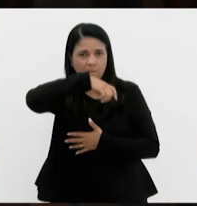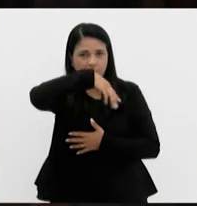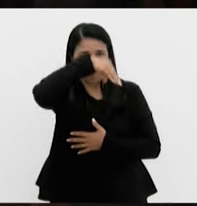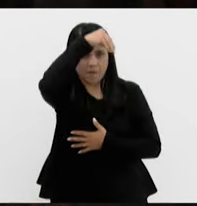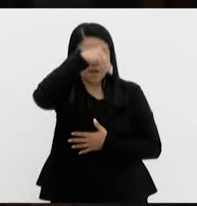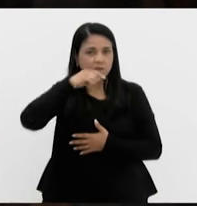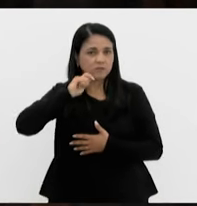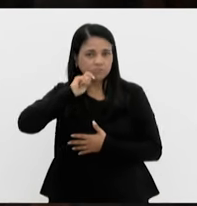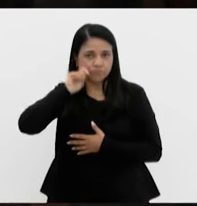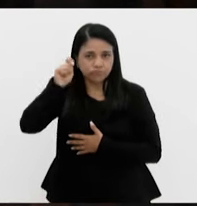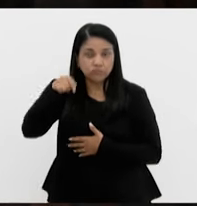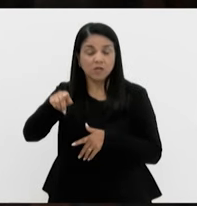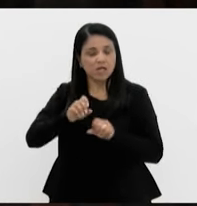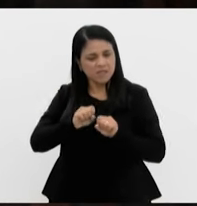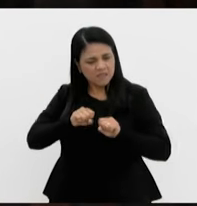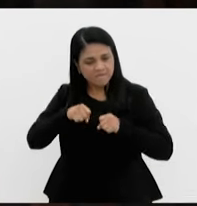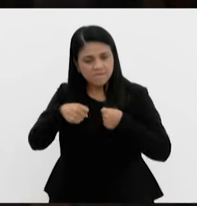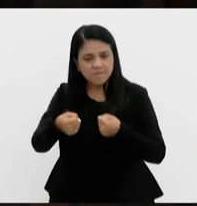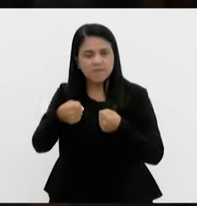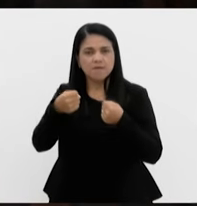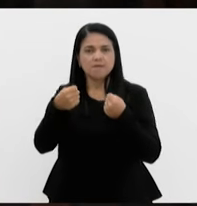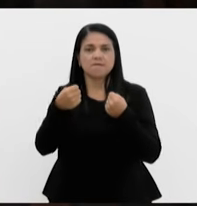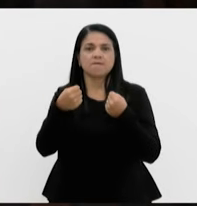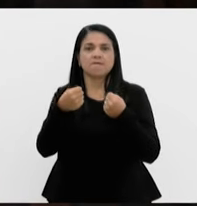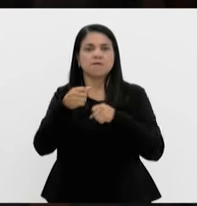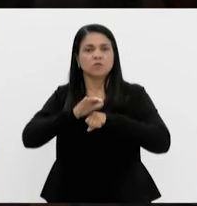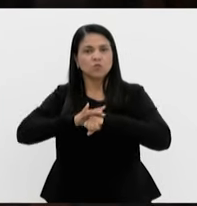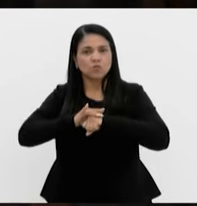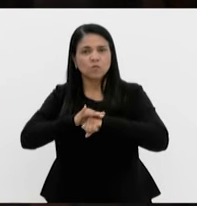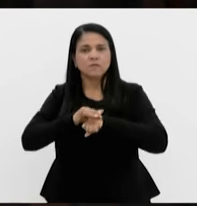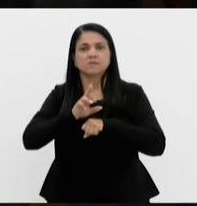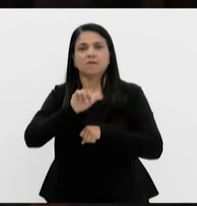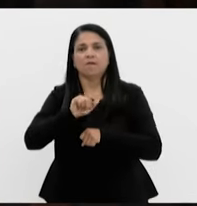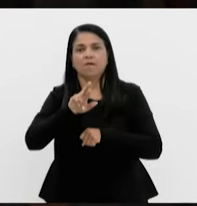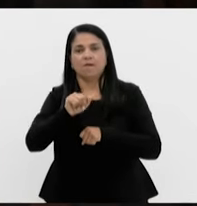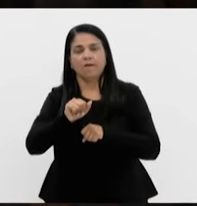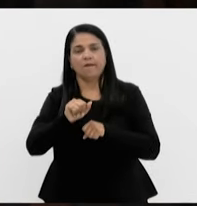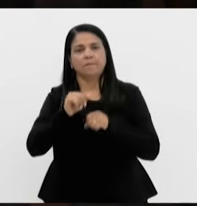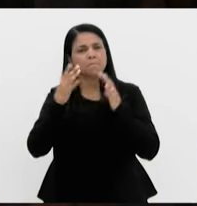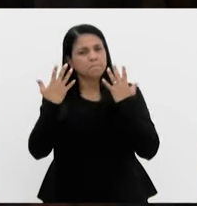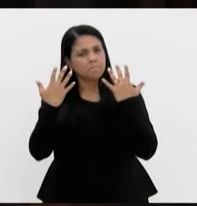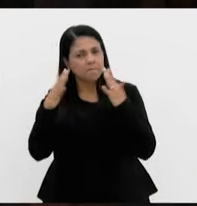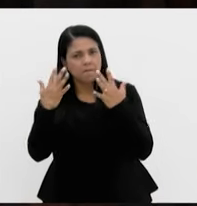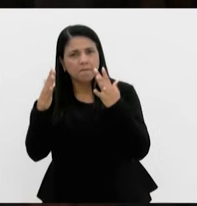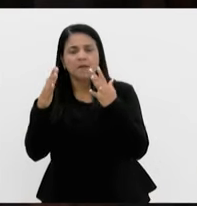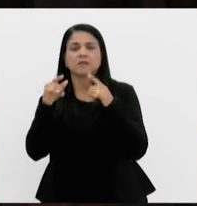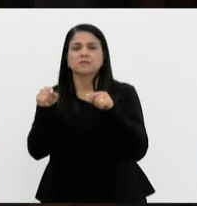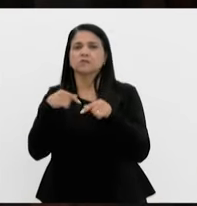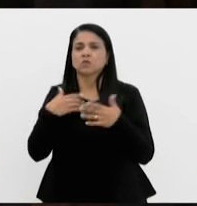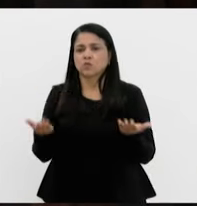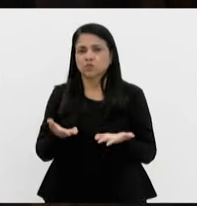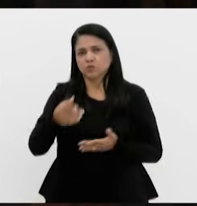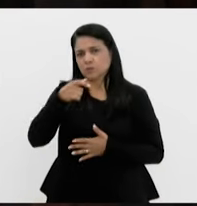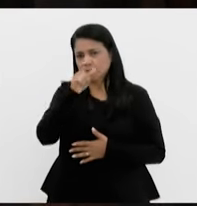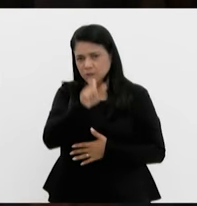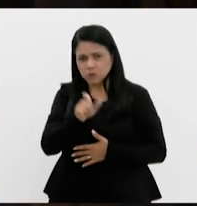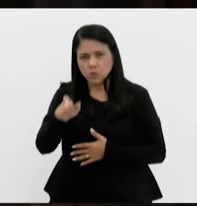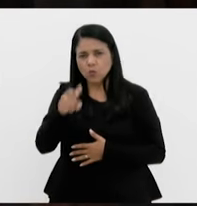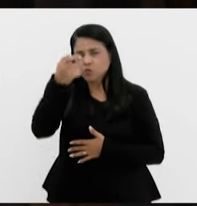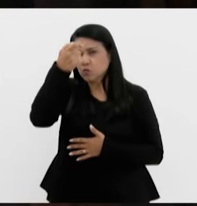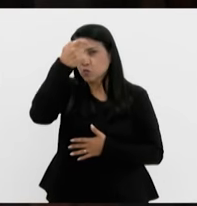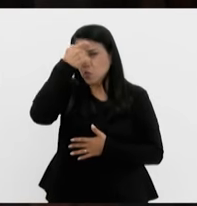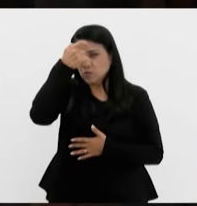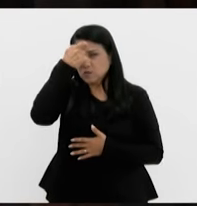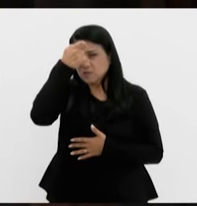parabéns por defender essa essa doença tão Rara aí que muitos hoje as pessoas estão tendo consciência né então Parabéns aí pelo